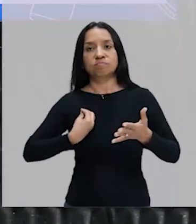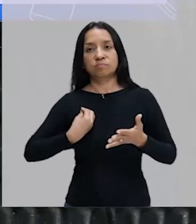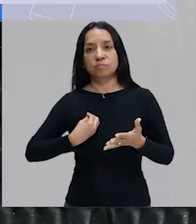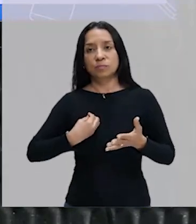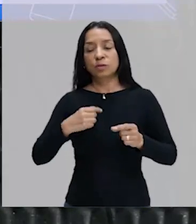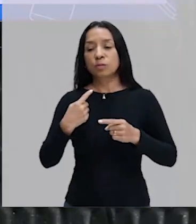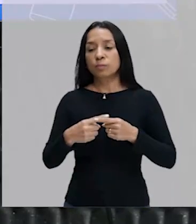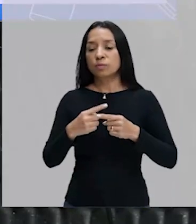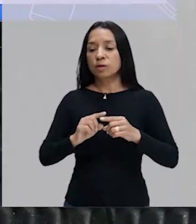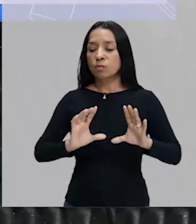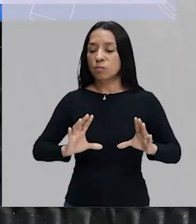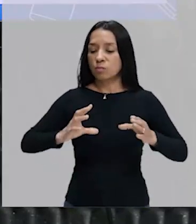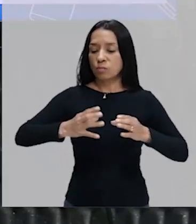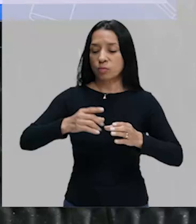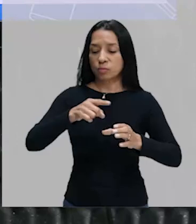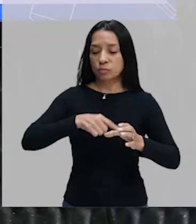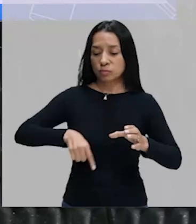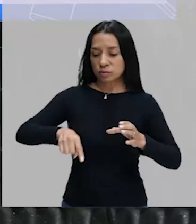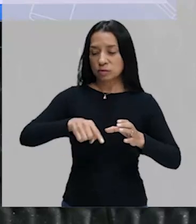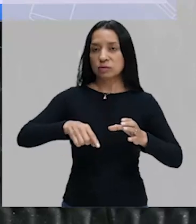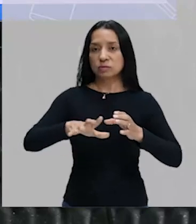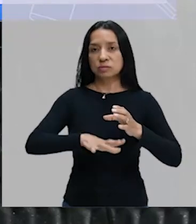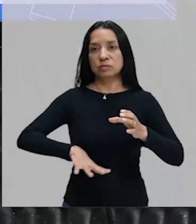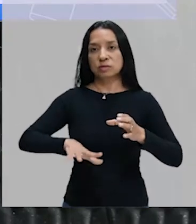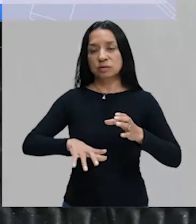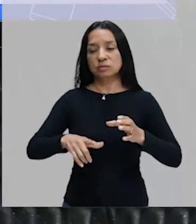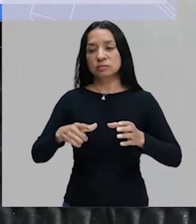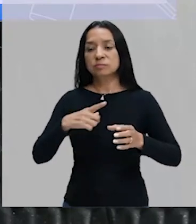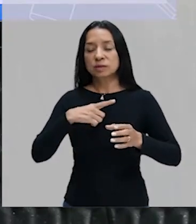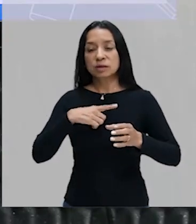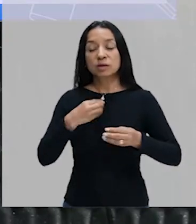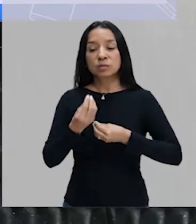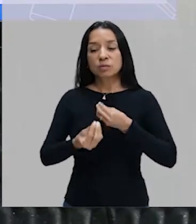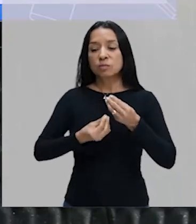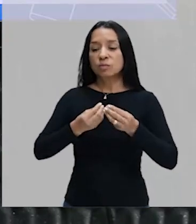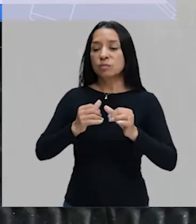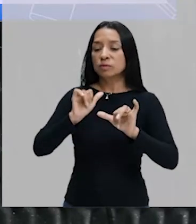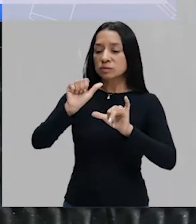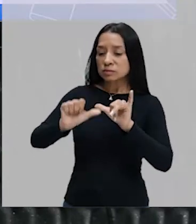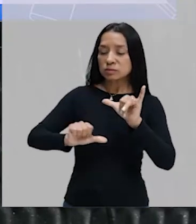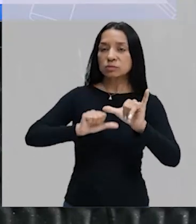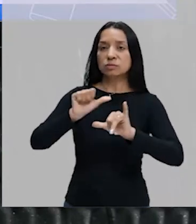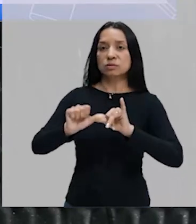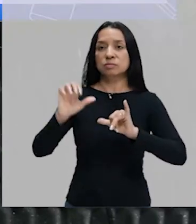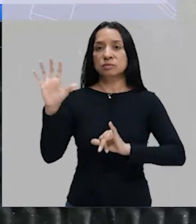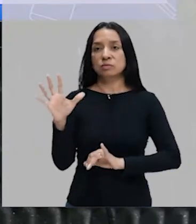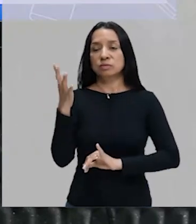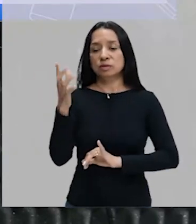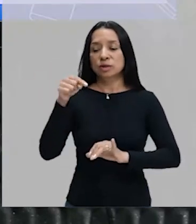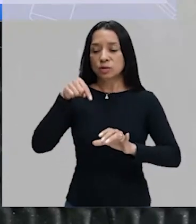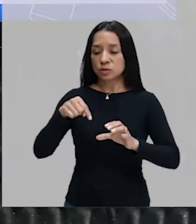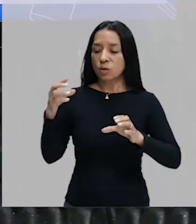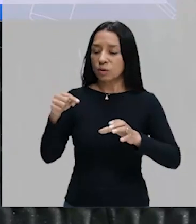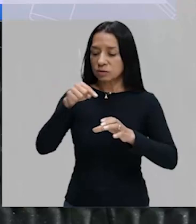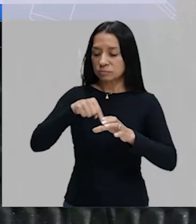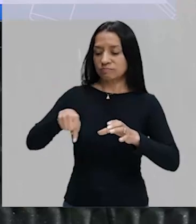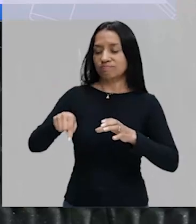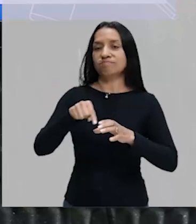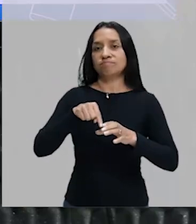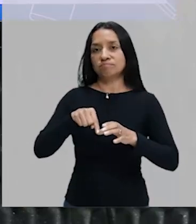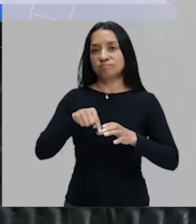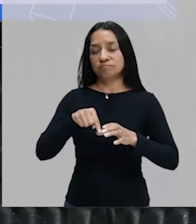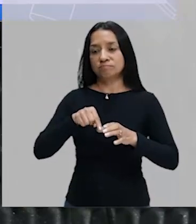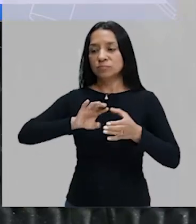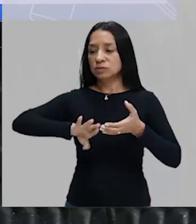composto isolado, né, ele tem ali condições de as reações químicas acontecerem só no interior dele,